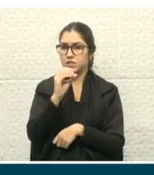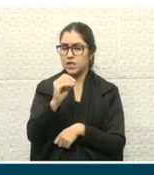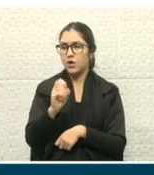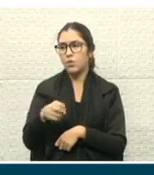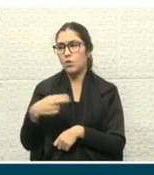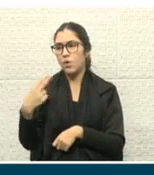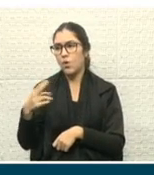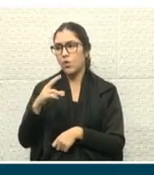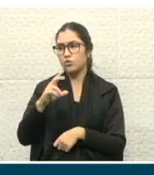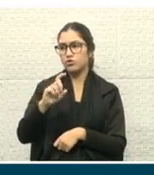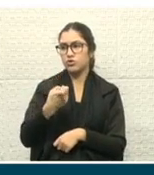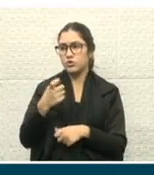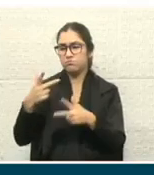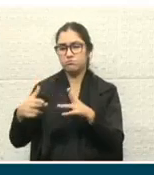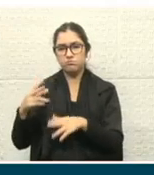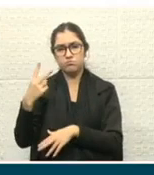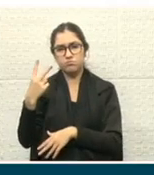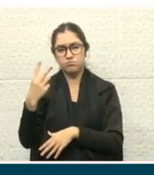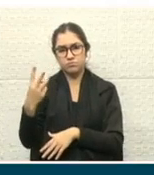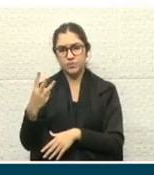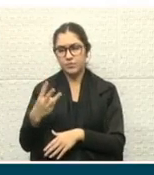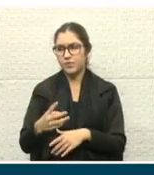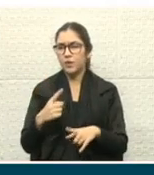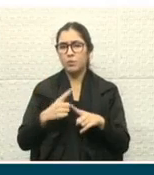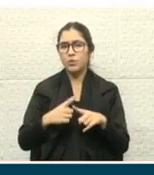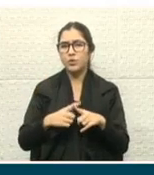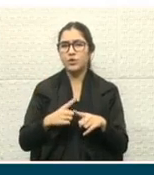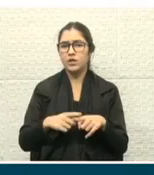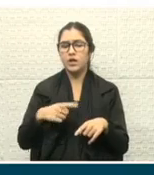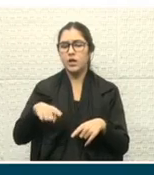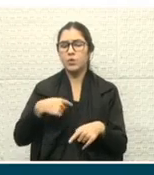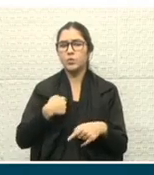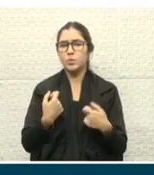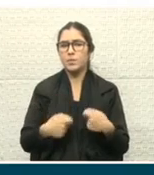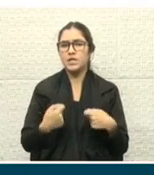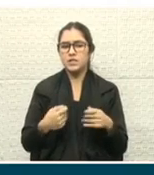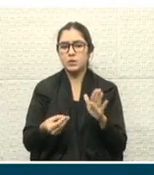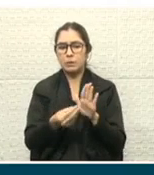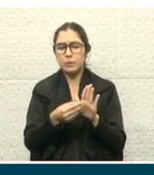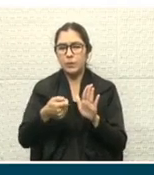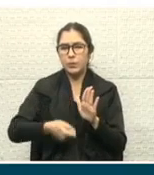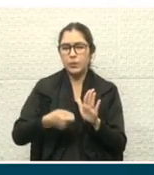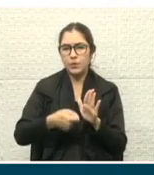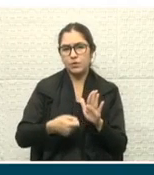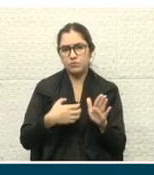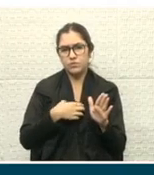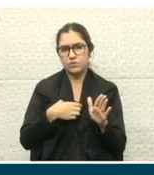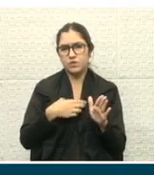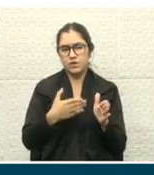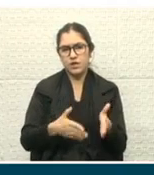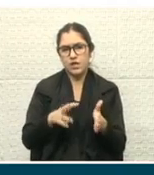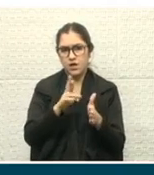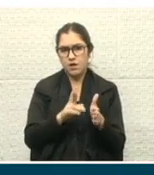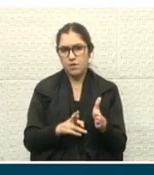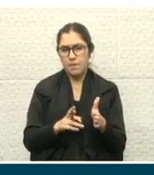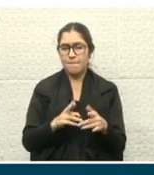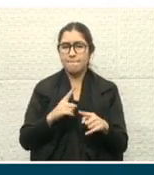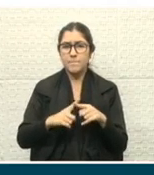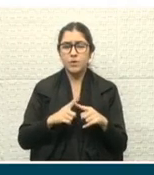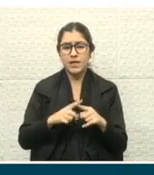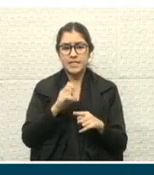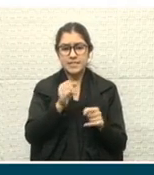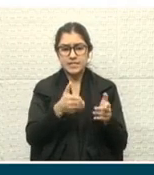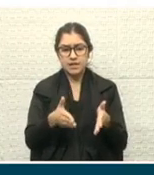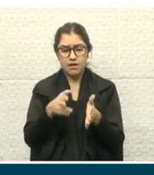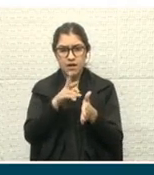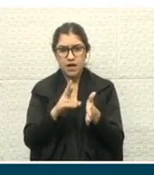ou x deve ser 3. Por que nesse caso eu não preciso impor condições sobre a parte real? Porque se a